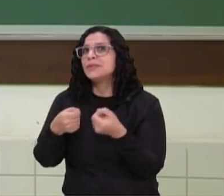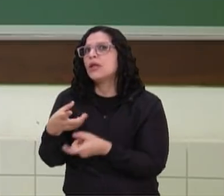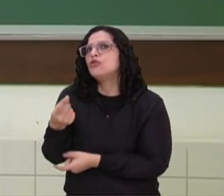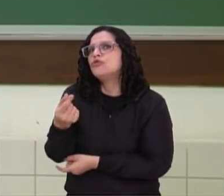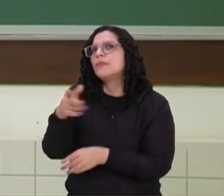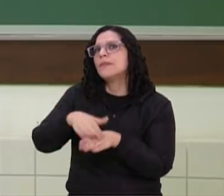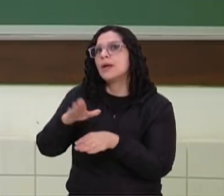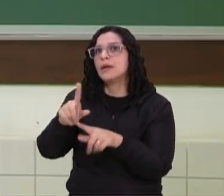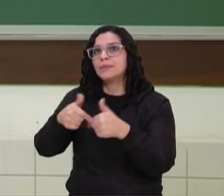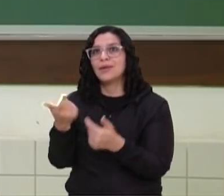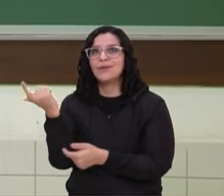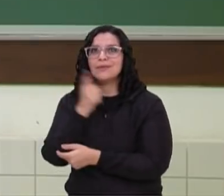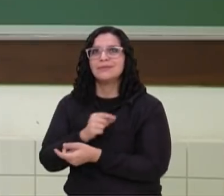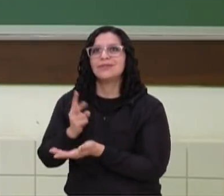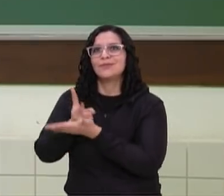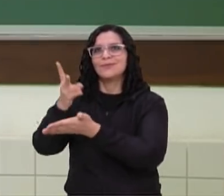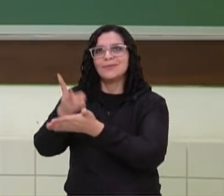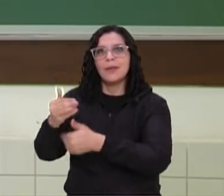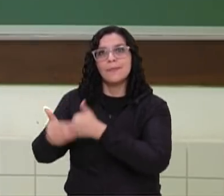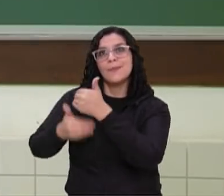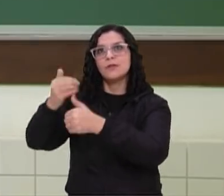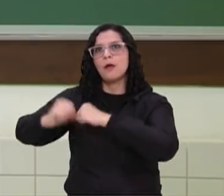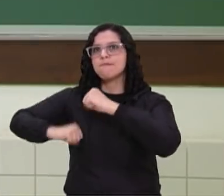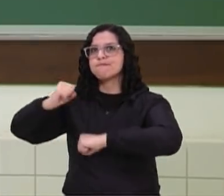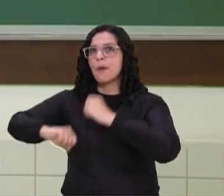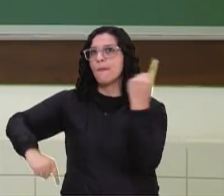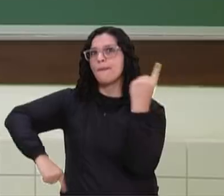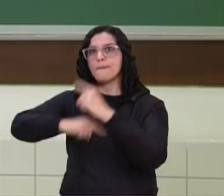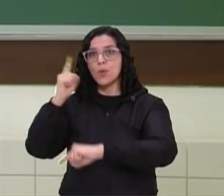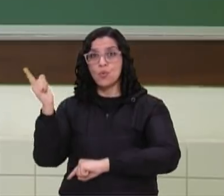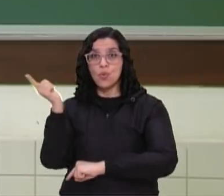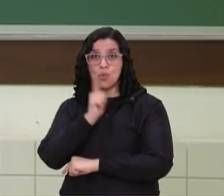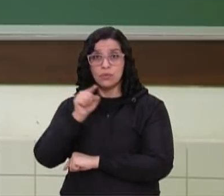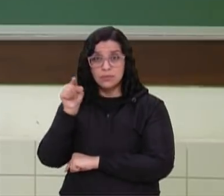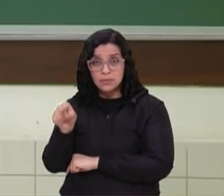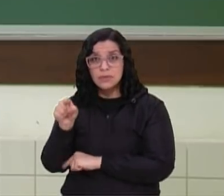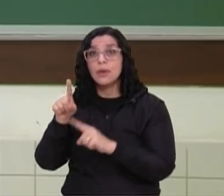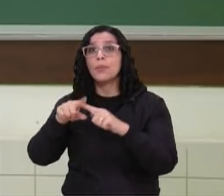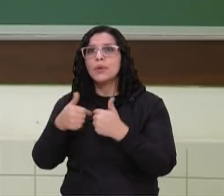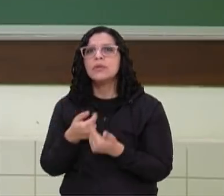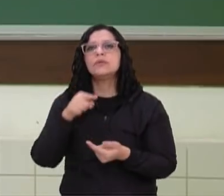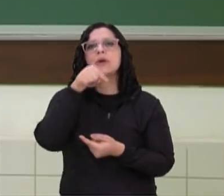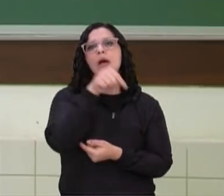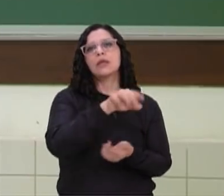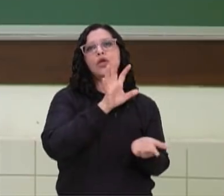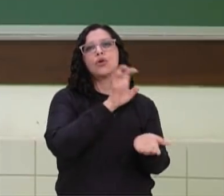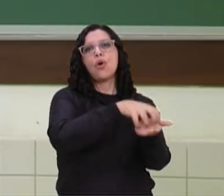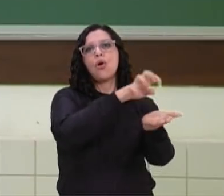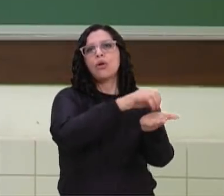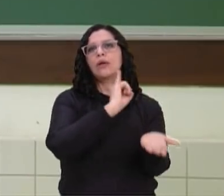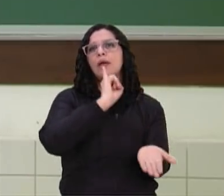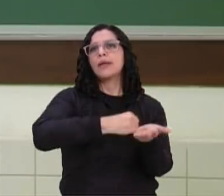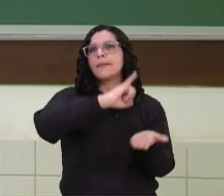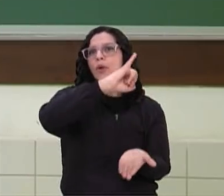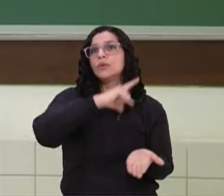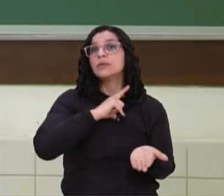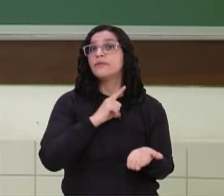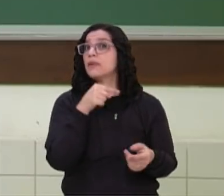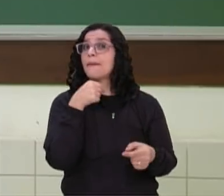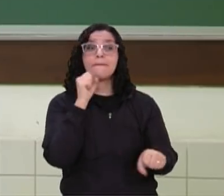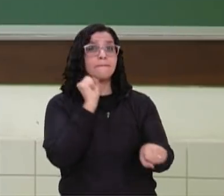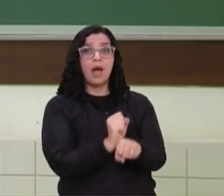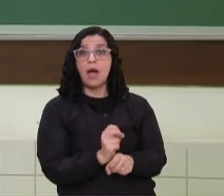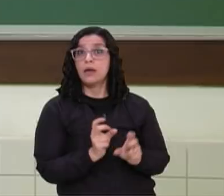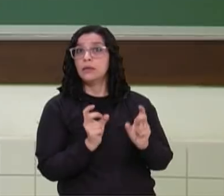para, assim, conseguir manter o seu processo de industrialização. Como? Taxando a colônia, impedindo a colônia de